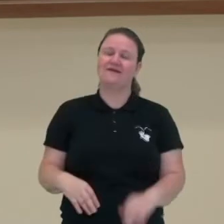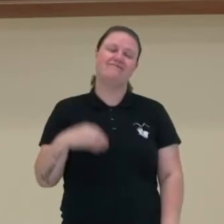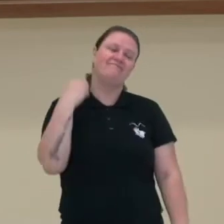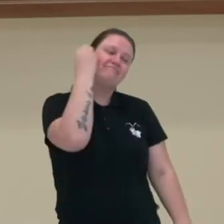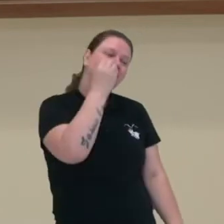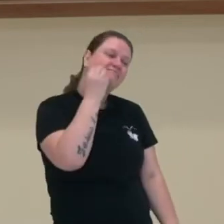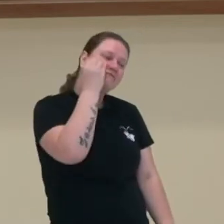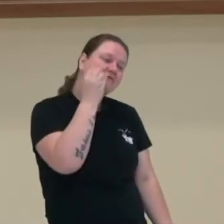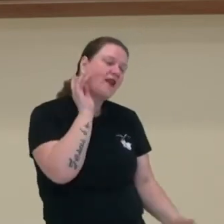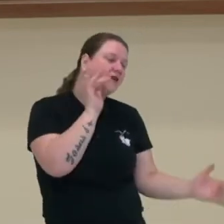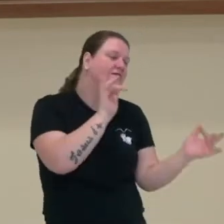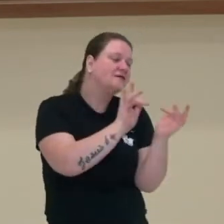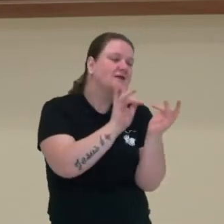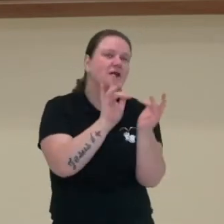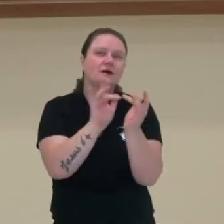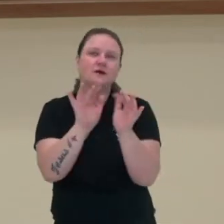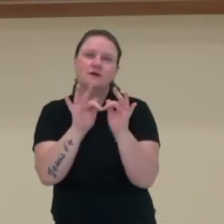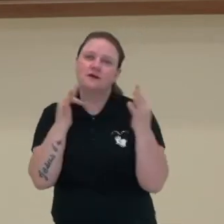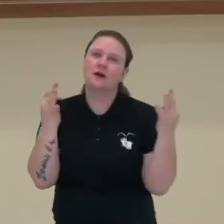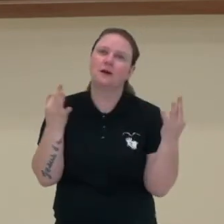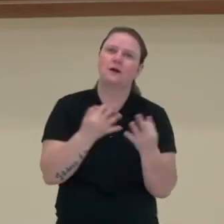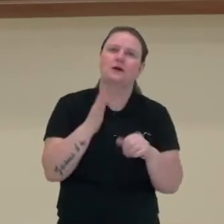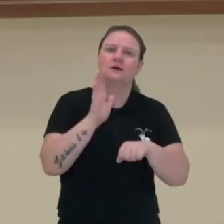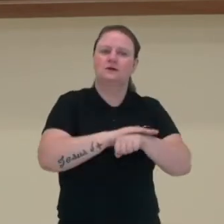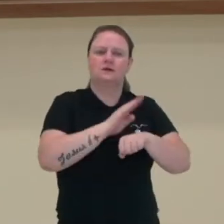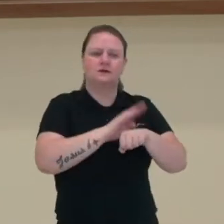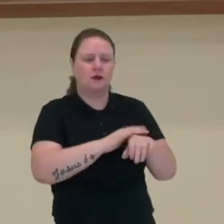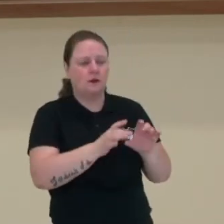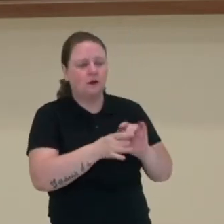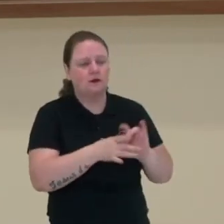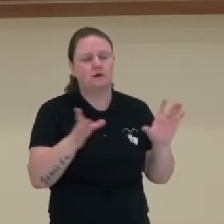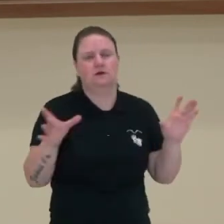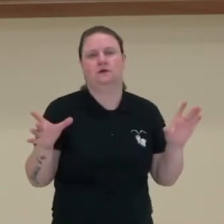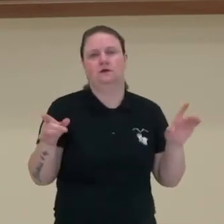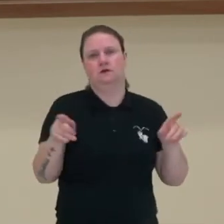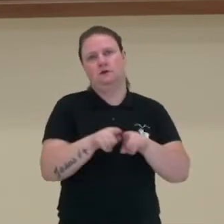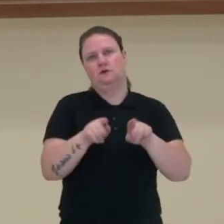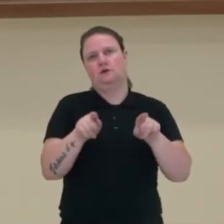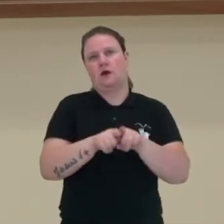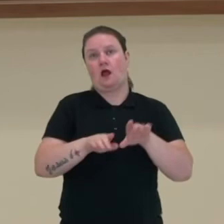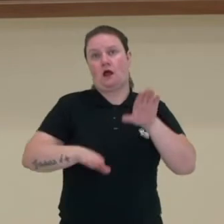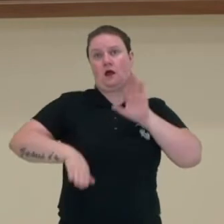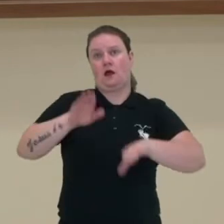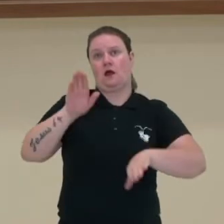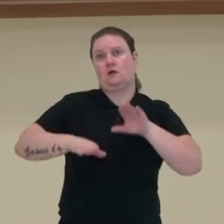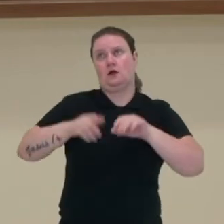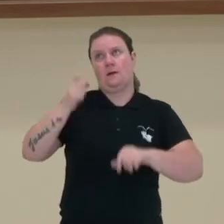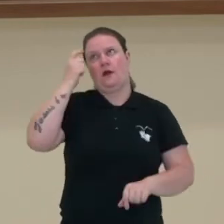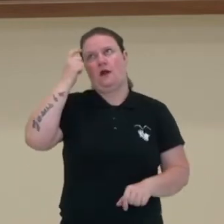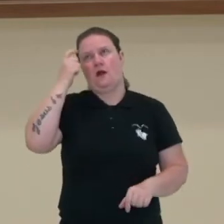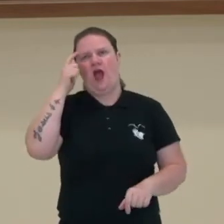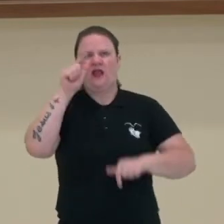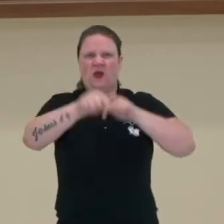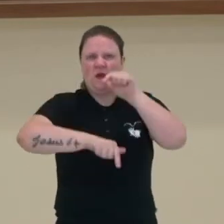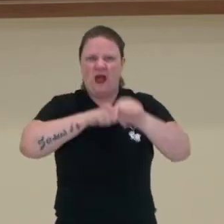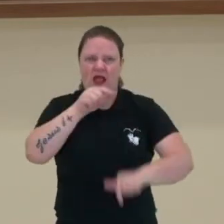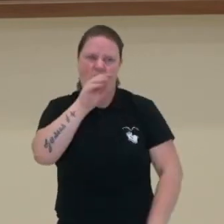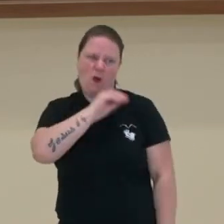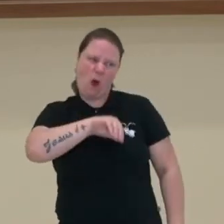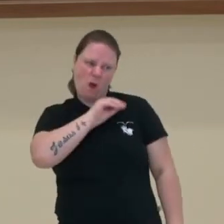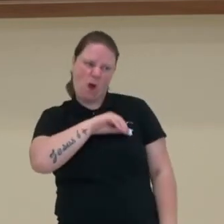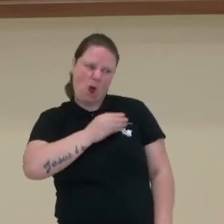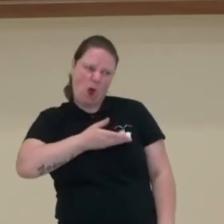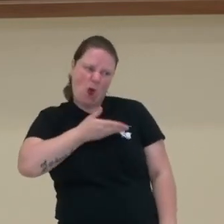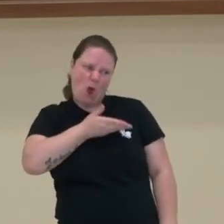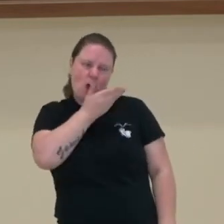para ter tempo para as pessoas que você gosta. Então, às vezes a gente acha que trabalhar muito vai dar muito dinheiro. O que vai te